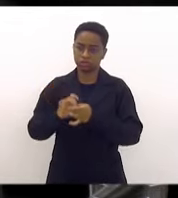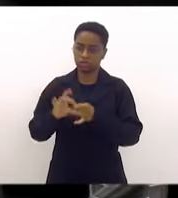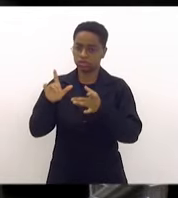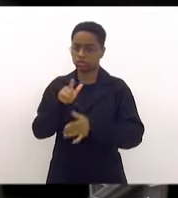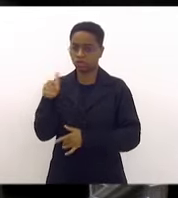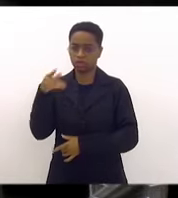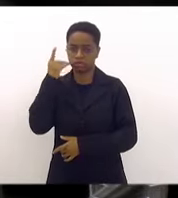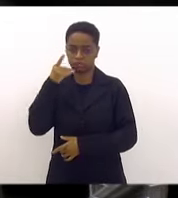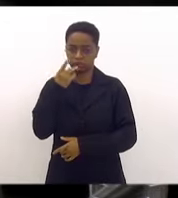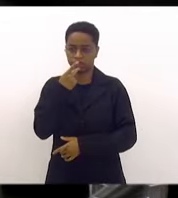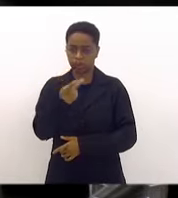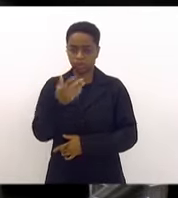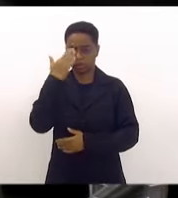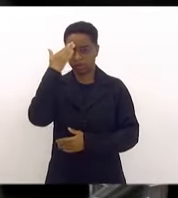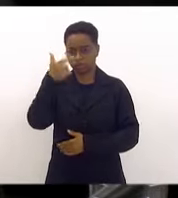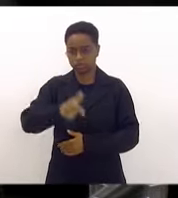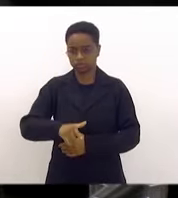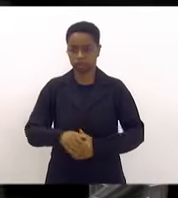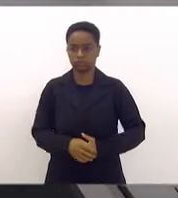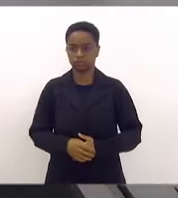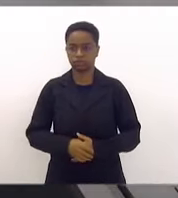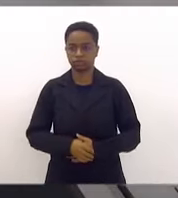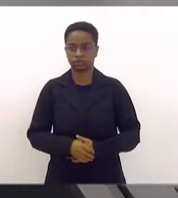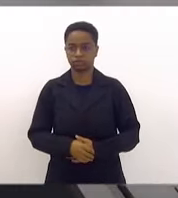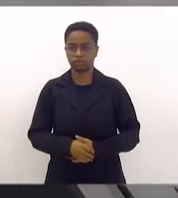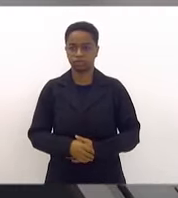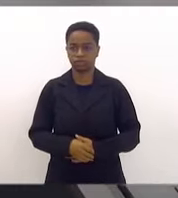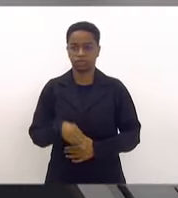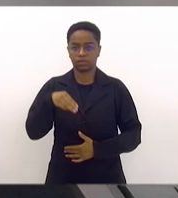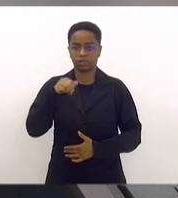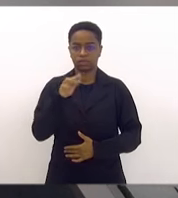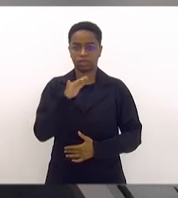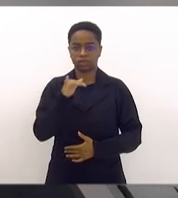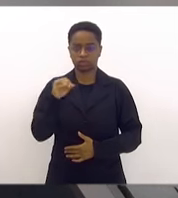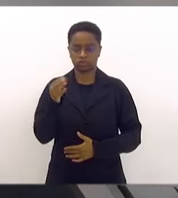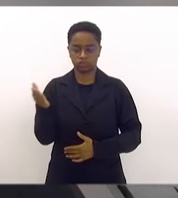manifestarem muito obrigada mais uma vez Deputado Márcio